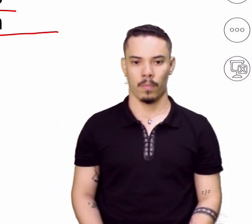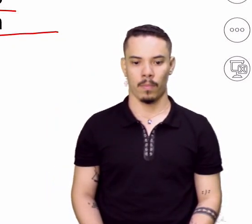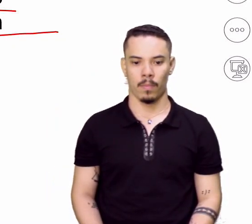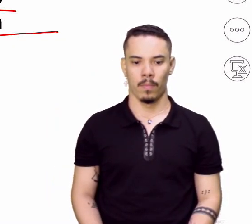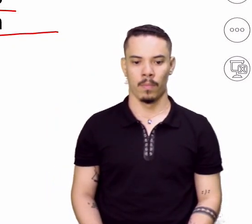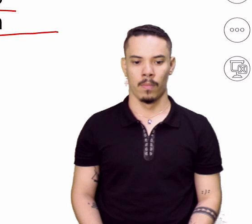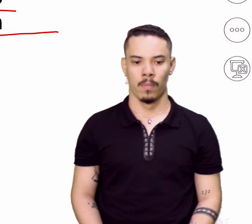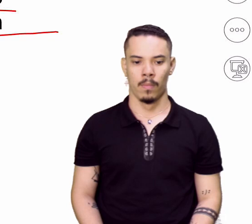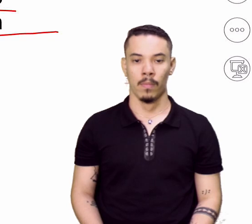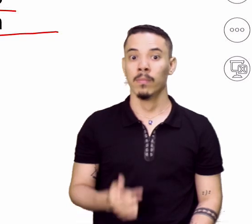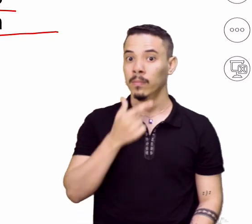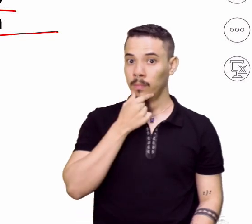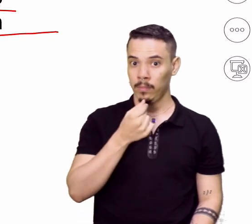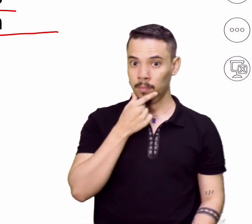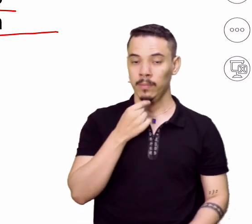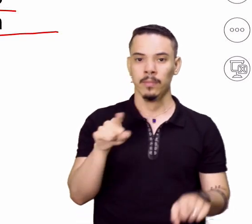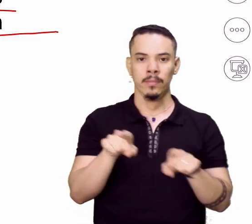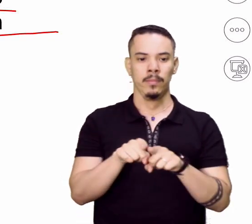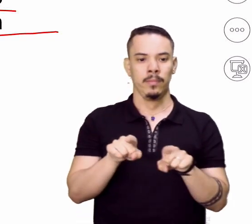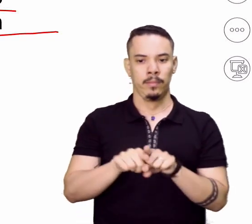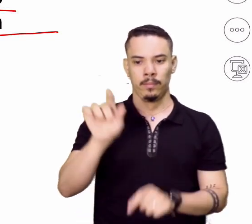O garoto é uma pessoa.